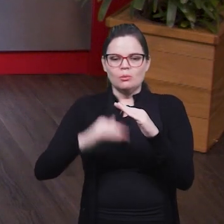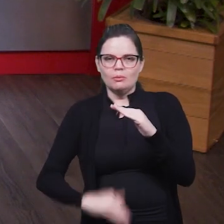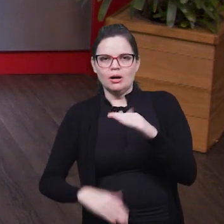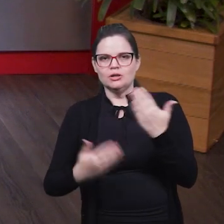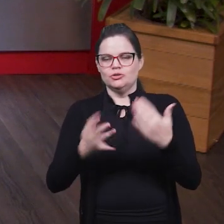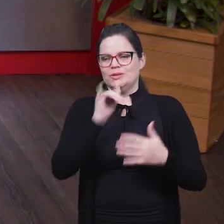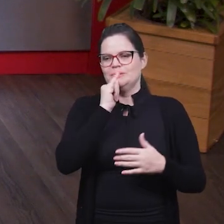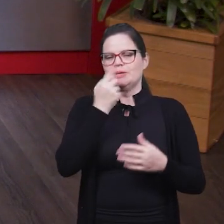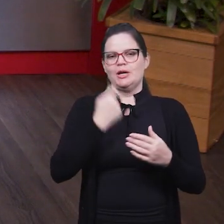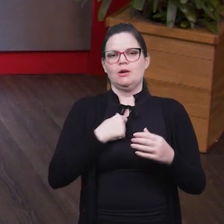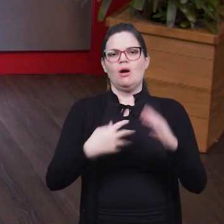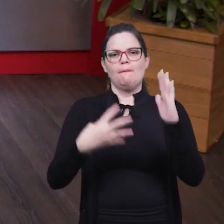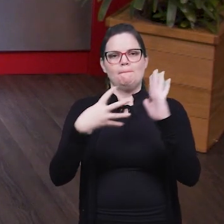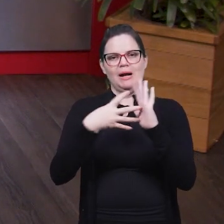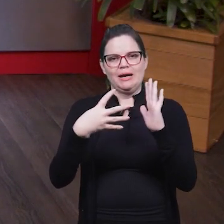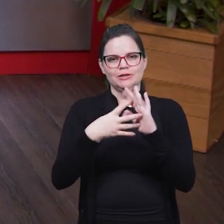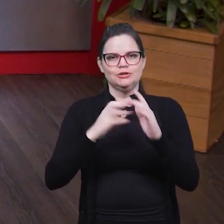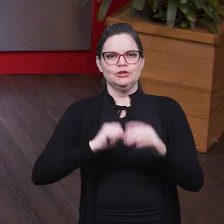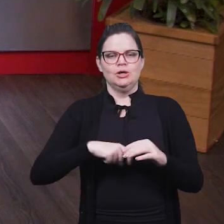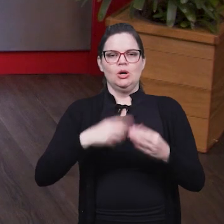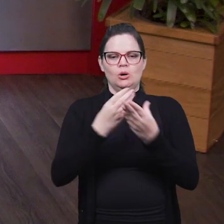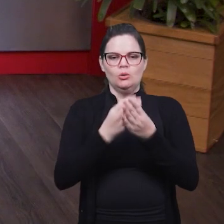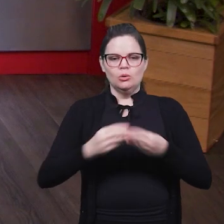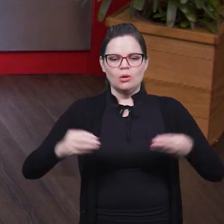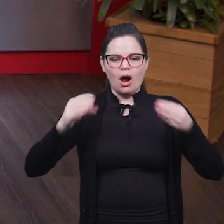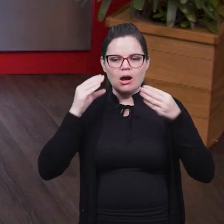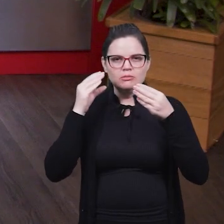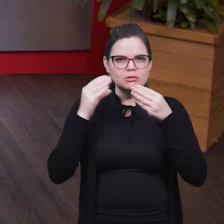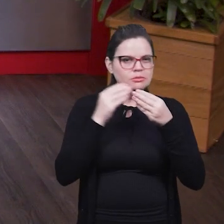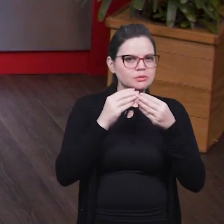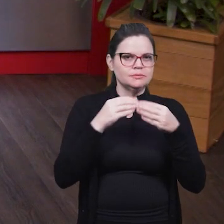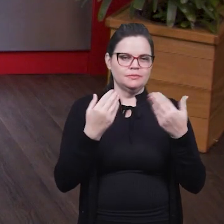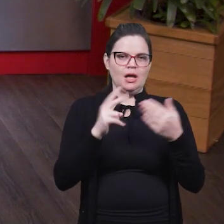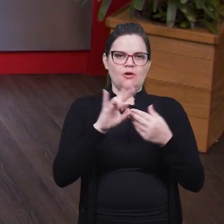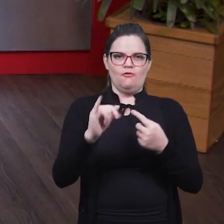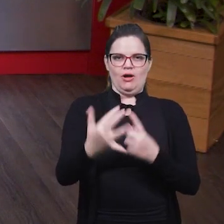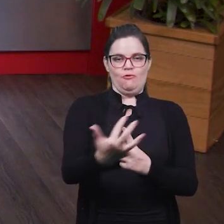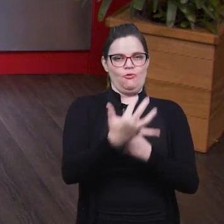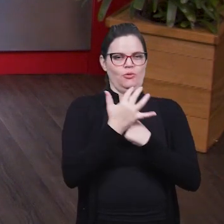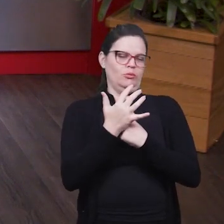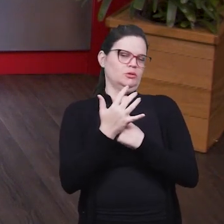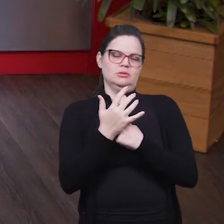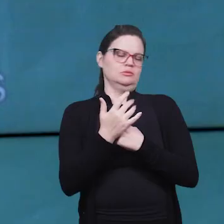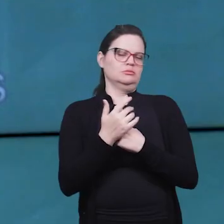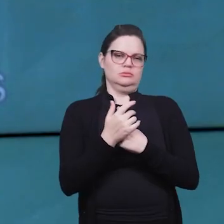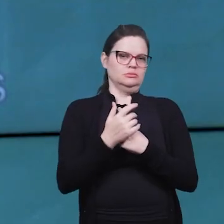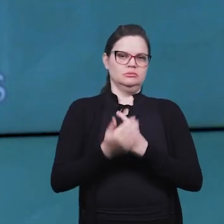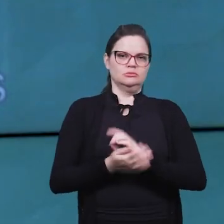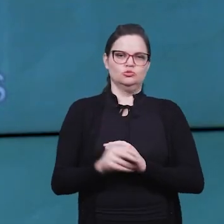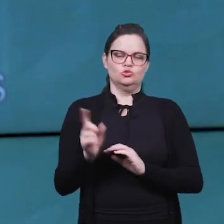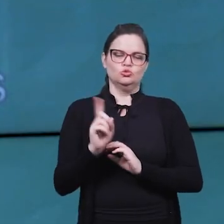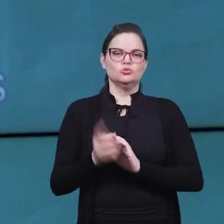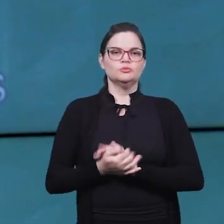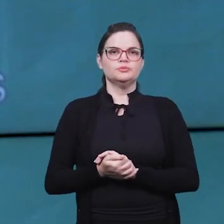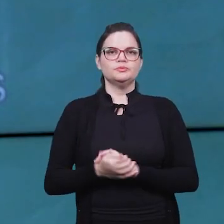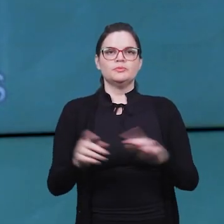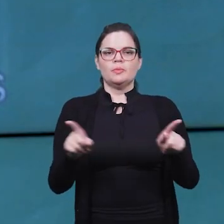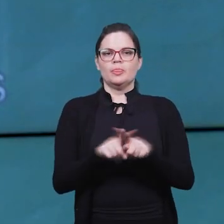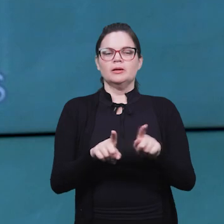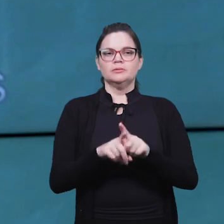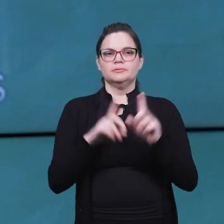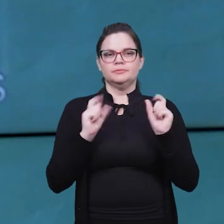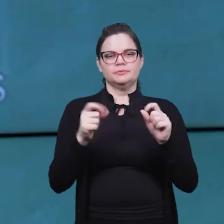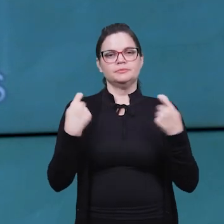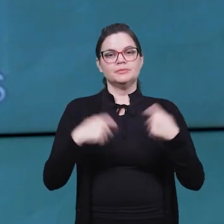abacaxi ou a melancia, acabam não impactando na glicemia da mesma forma. Além disso, é